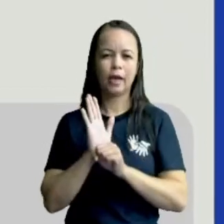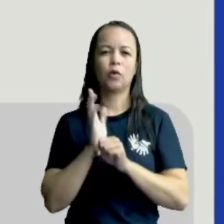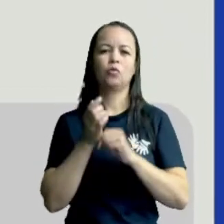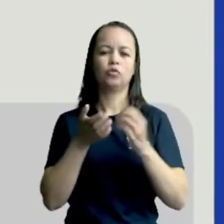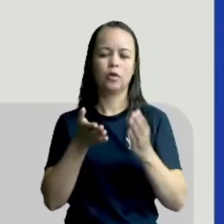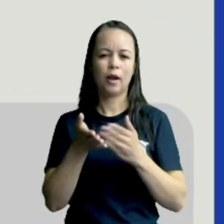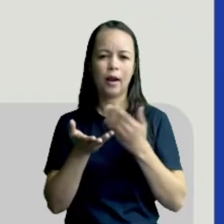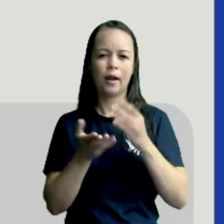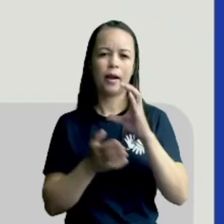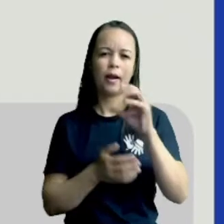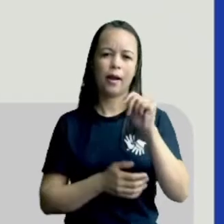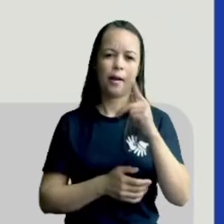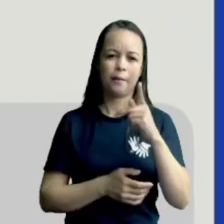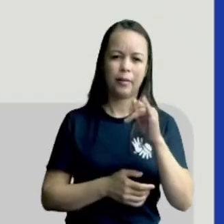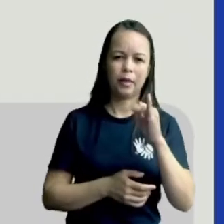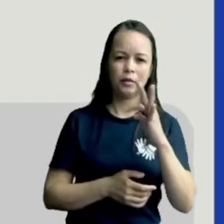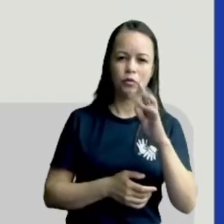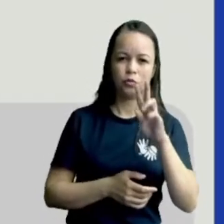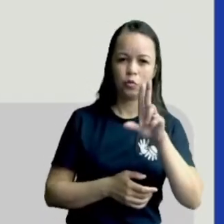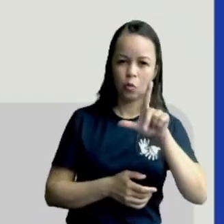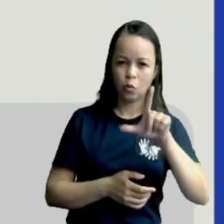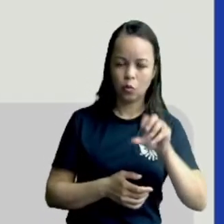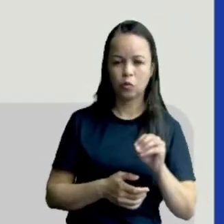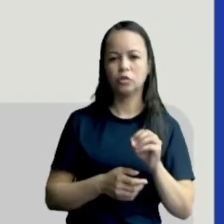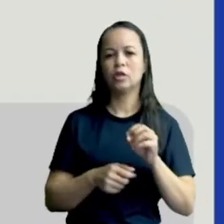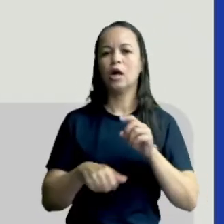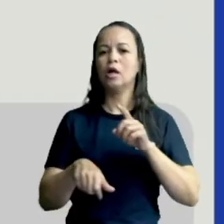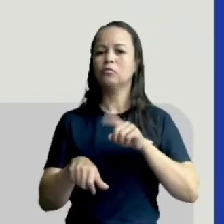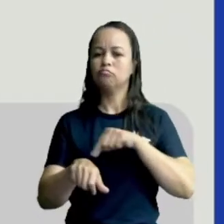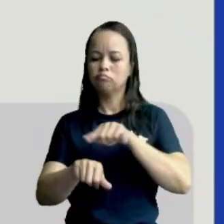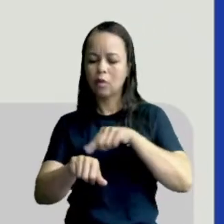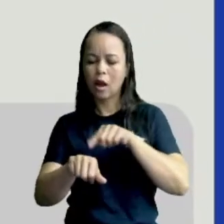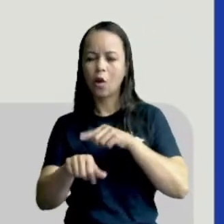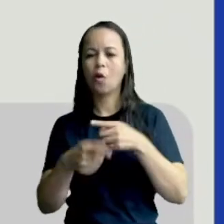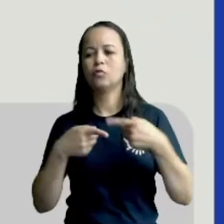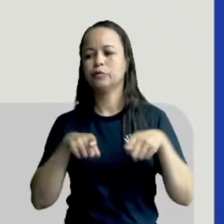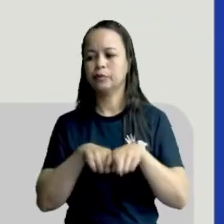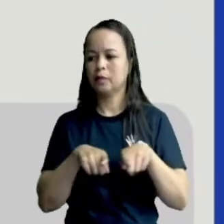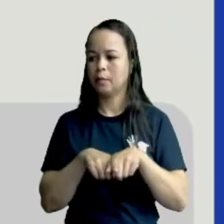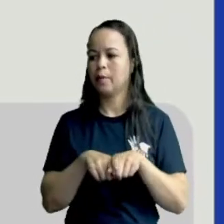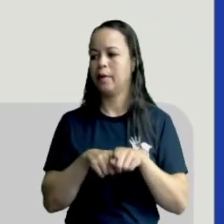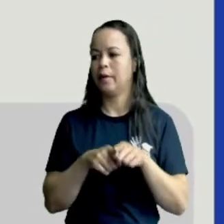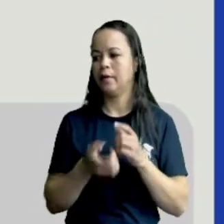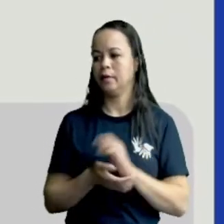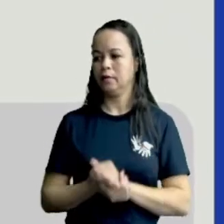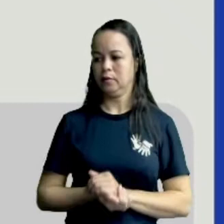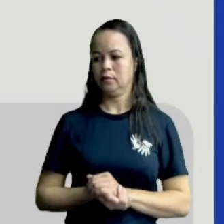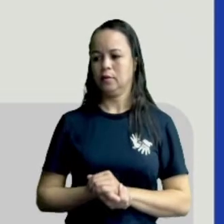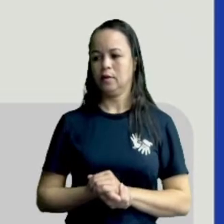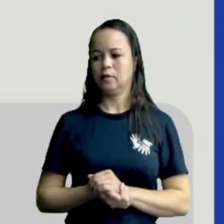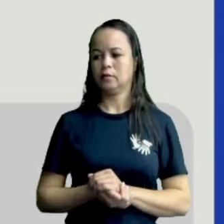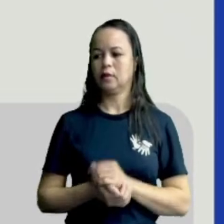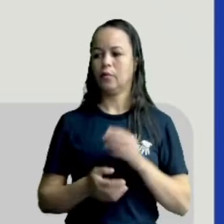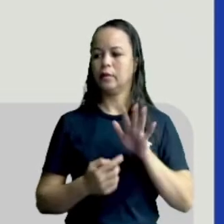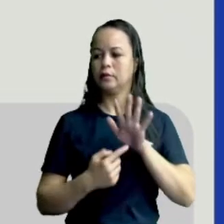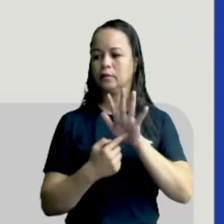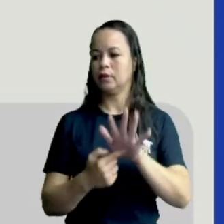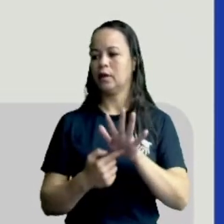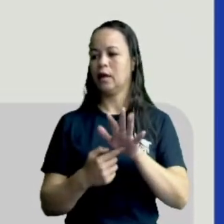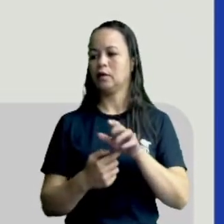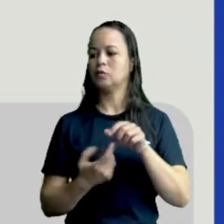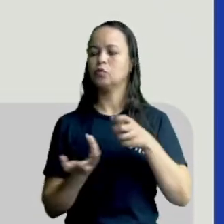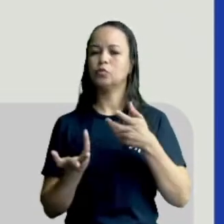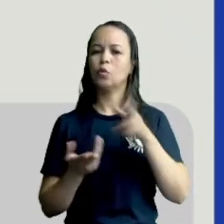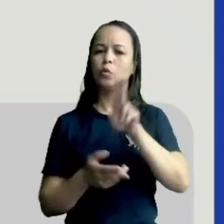dos relógios, vocês podem ver que tem relógios aí que tem representaçãozinha dos algarismos romanos, tá? Nomes dos